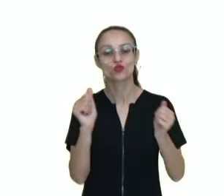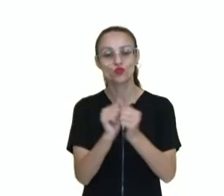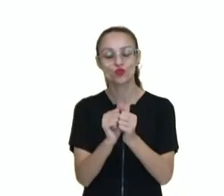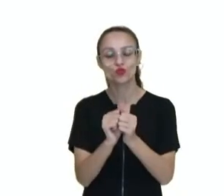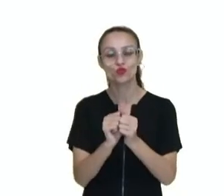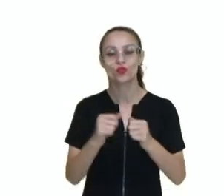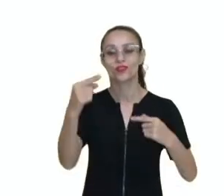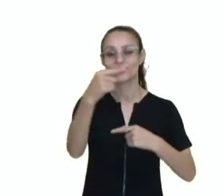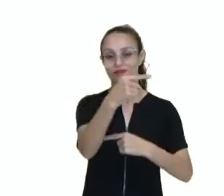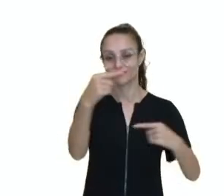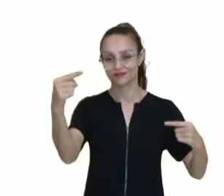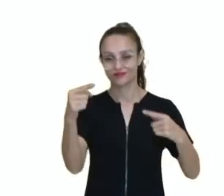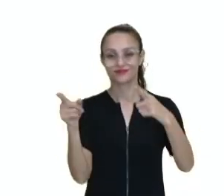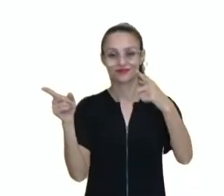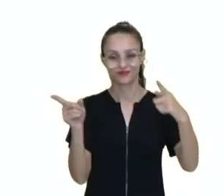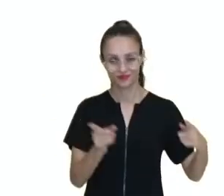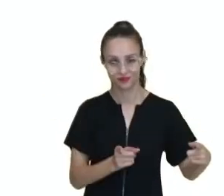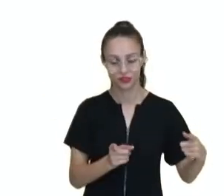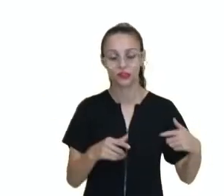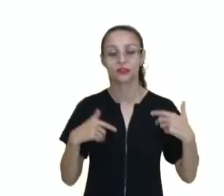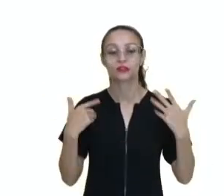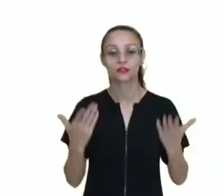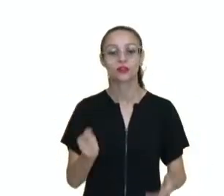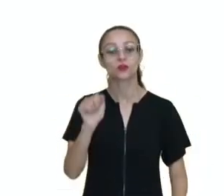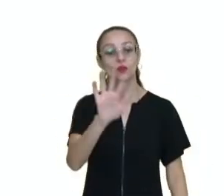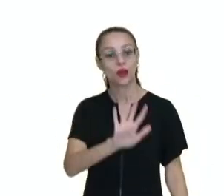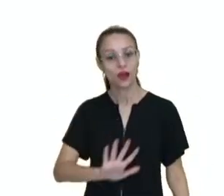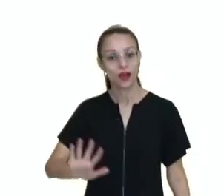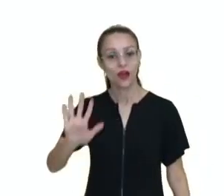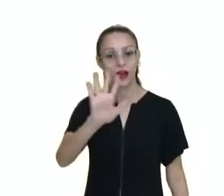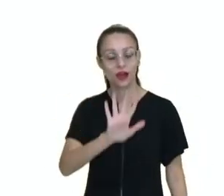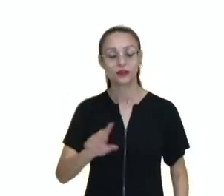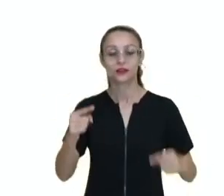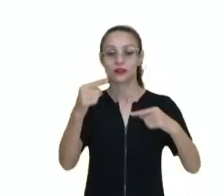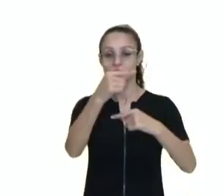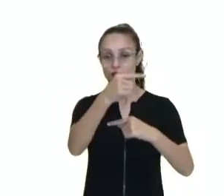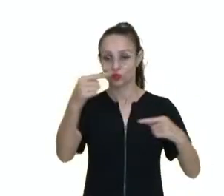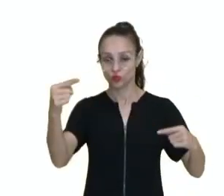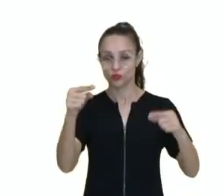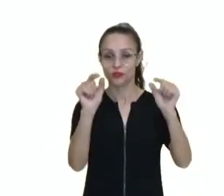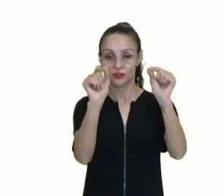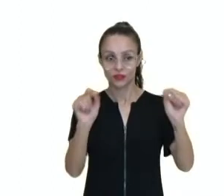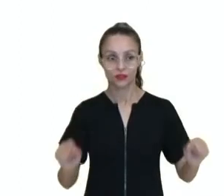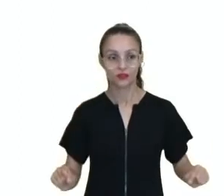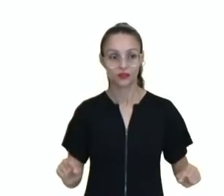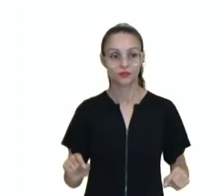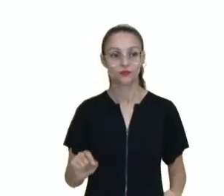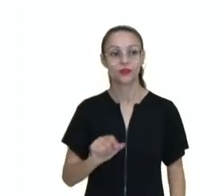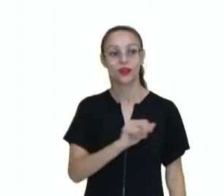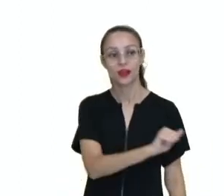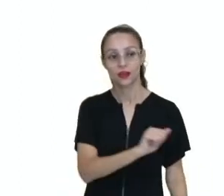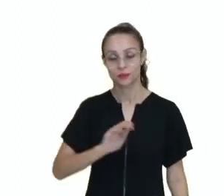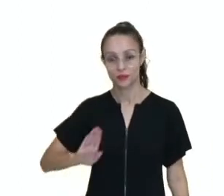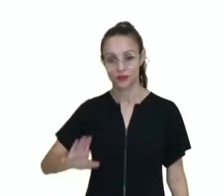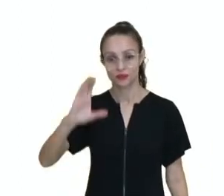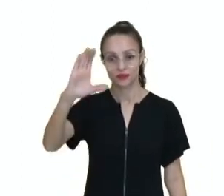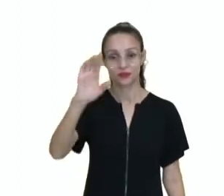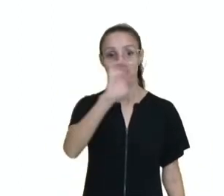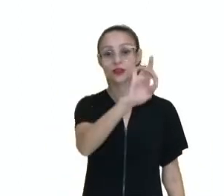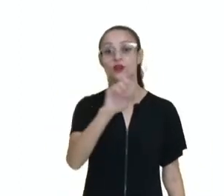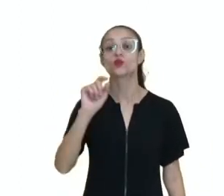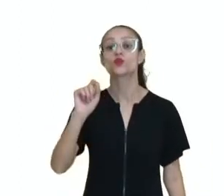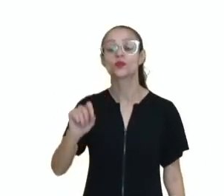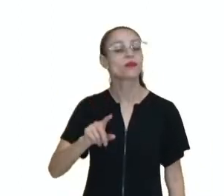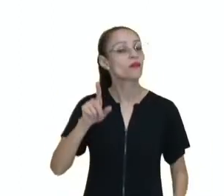formar um paralelogramo então a área do trapézio abcd ela